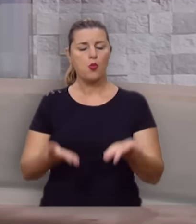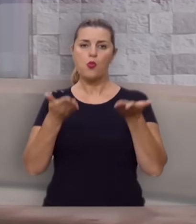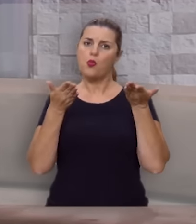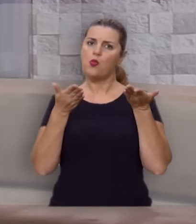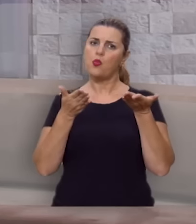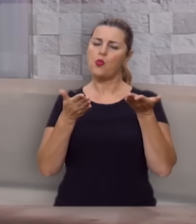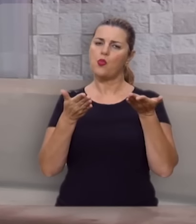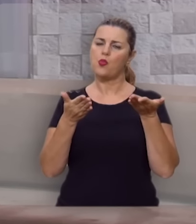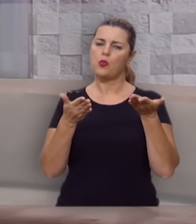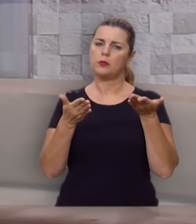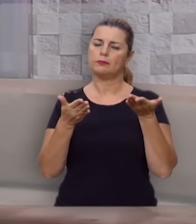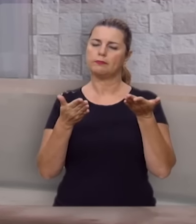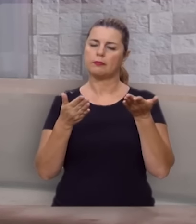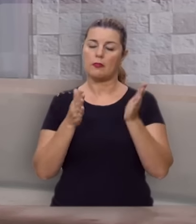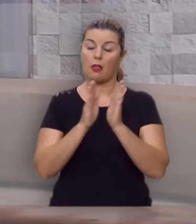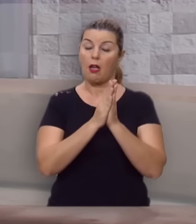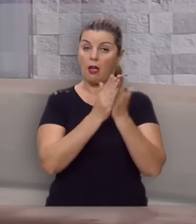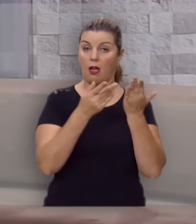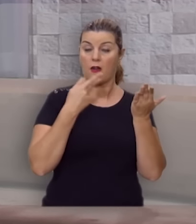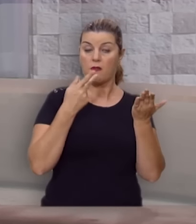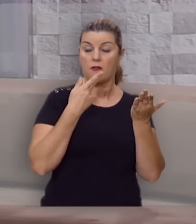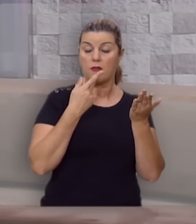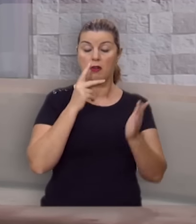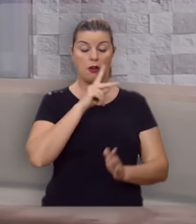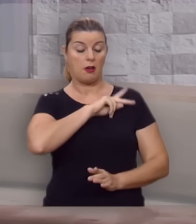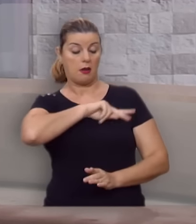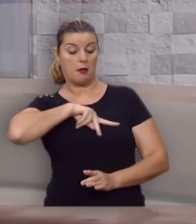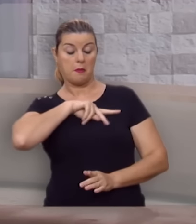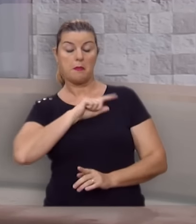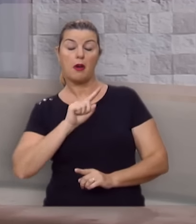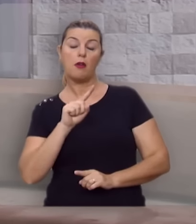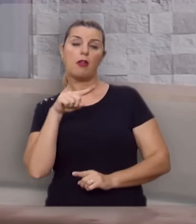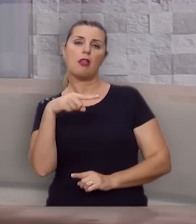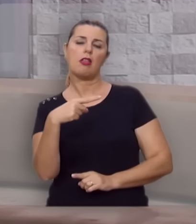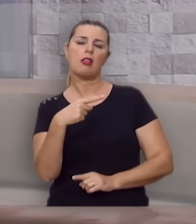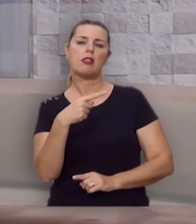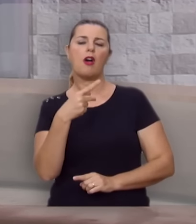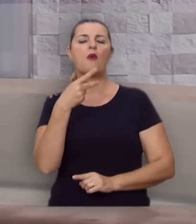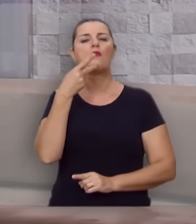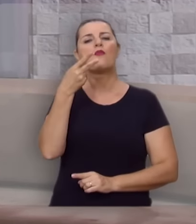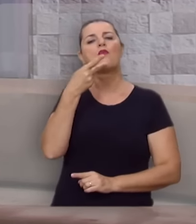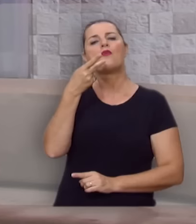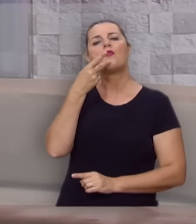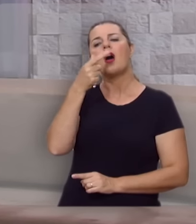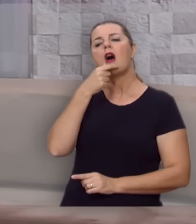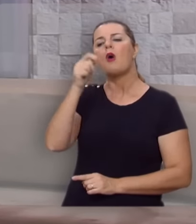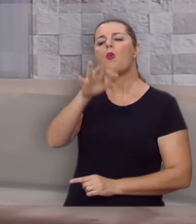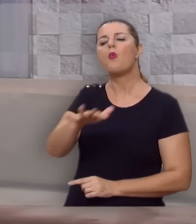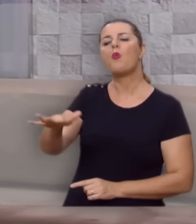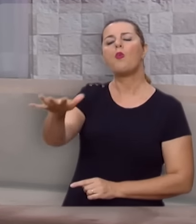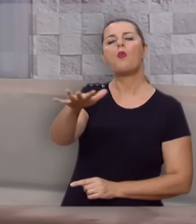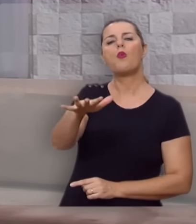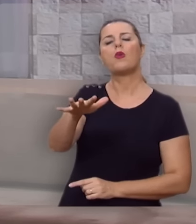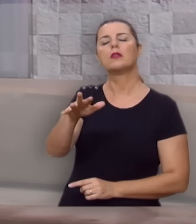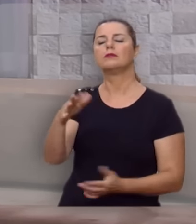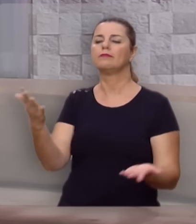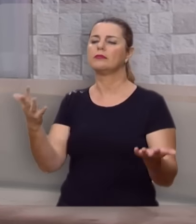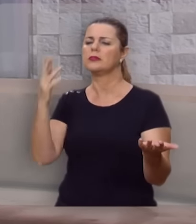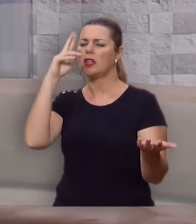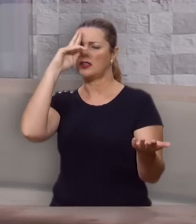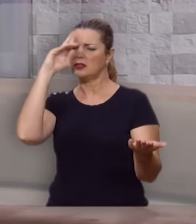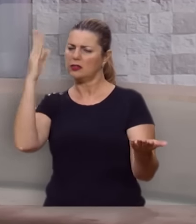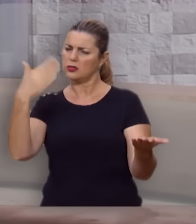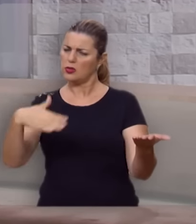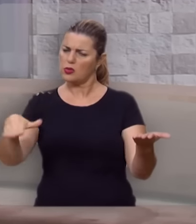ressurreição. E diz o texto bíblico que Paulo então se dirige aos atenienses assim: